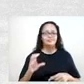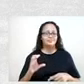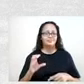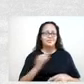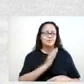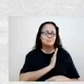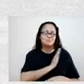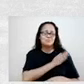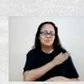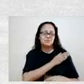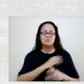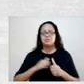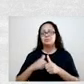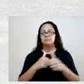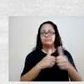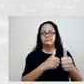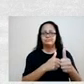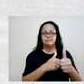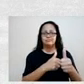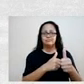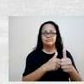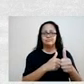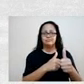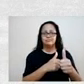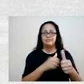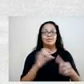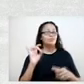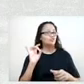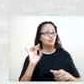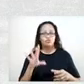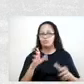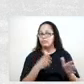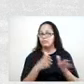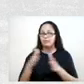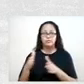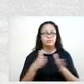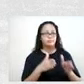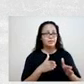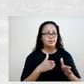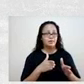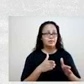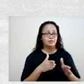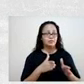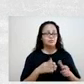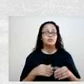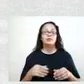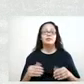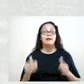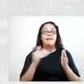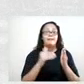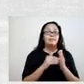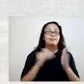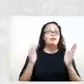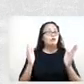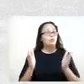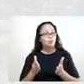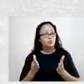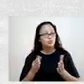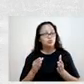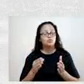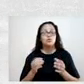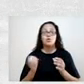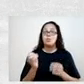preconceito e perseguição não ficam restritos à Idade Média, não é, pessoal? até os dias atuais, quando surge uma nova